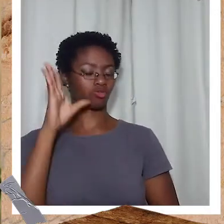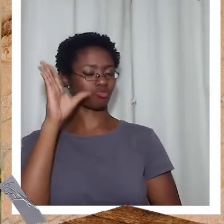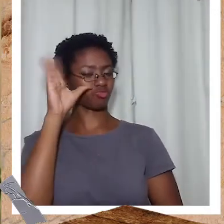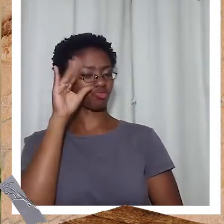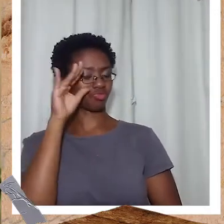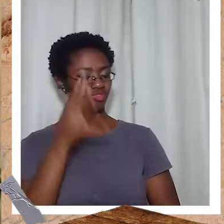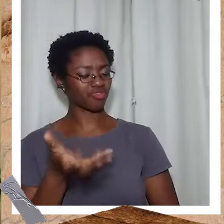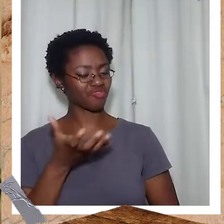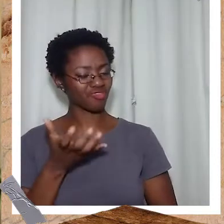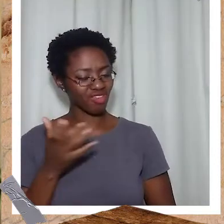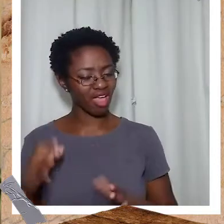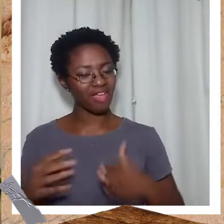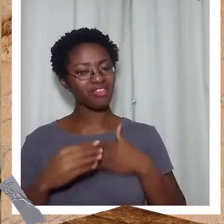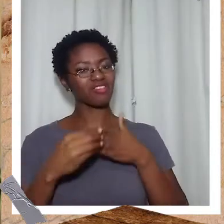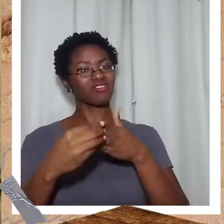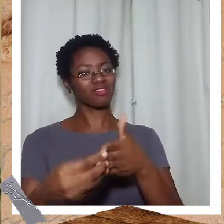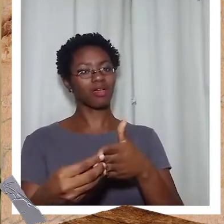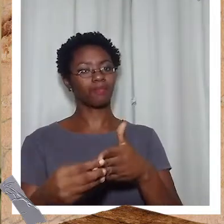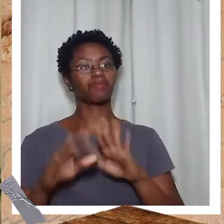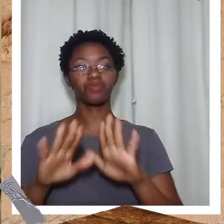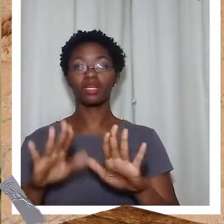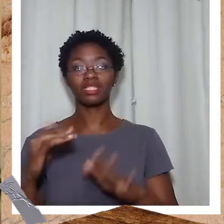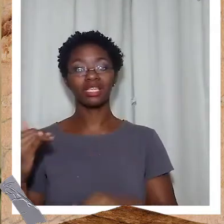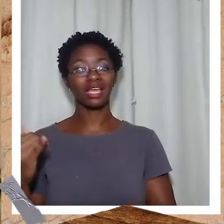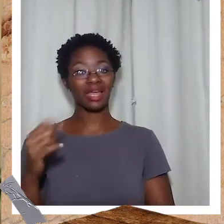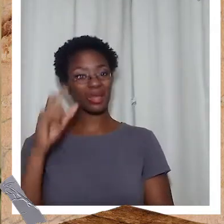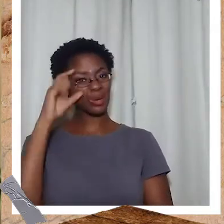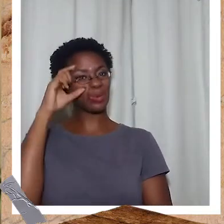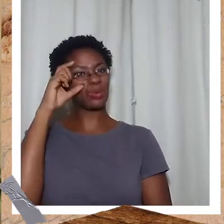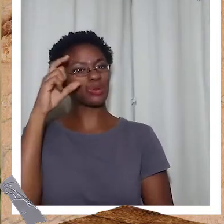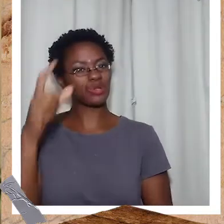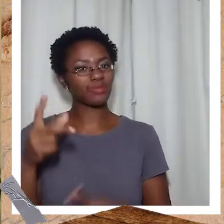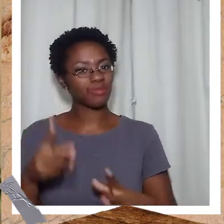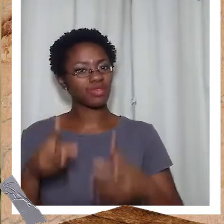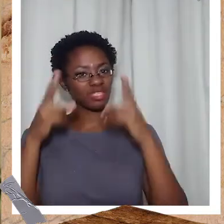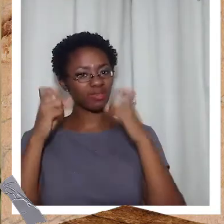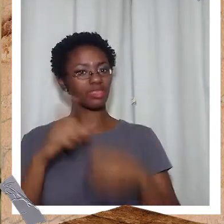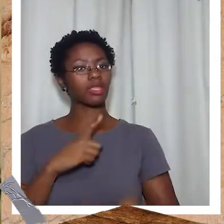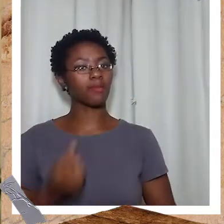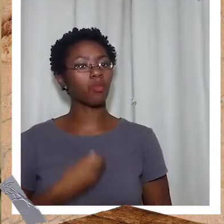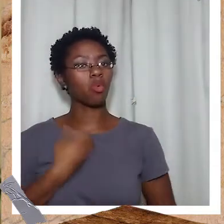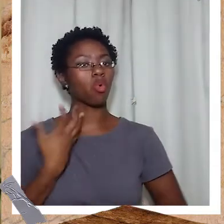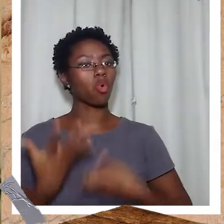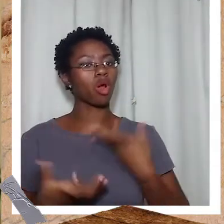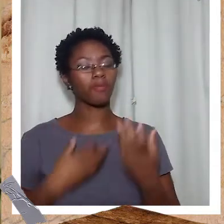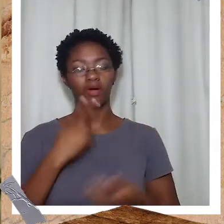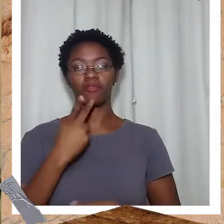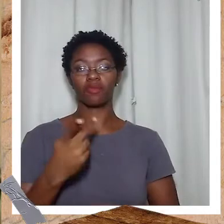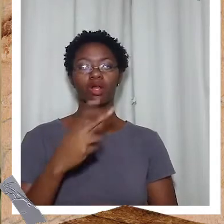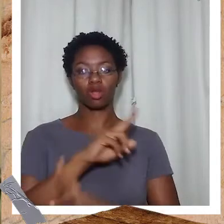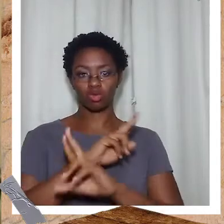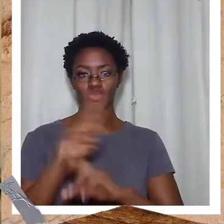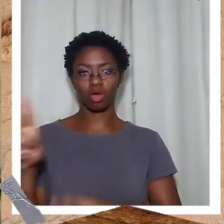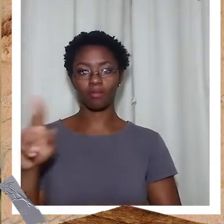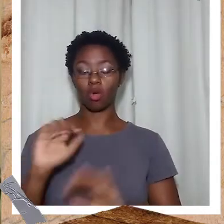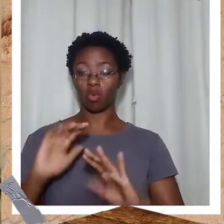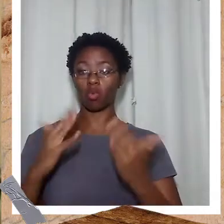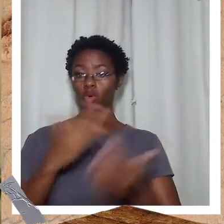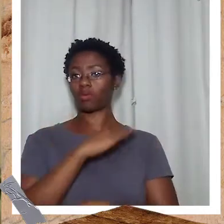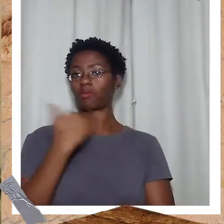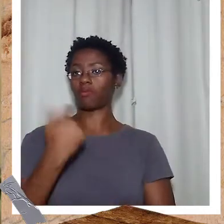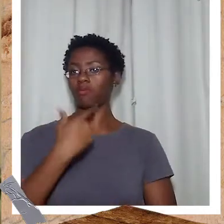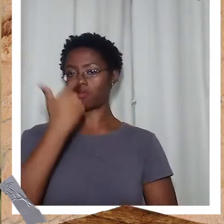à leitura. É muito impressionante ver como Carolina, por exemplo, tem um poema que se chama Quando Eu Morrer, e ela